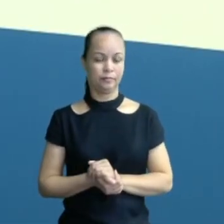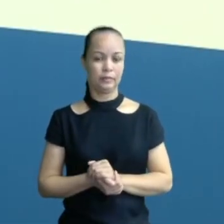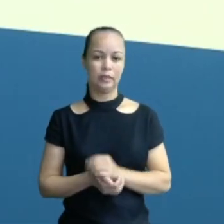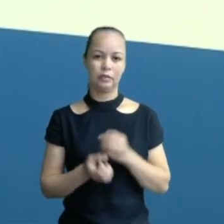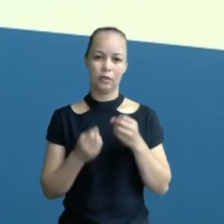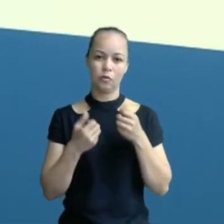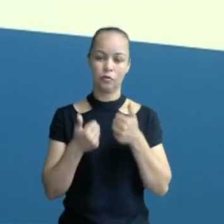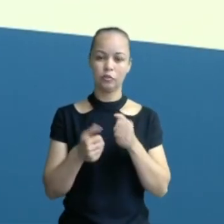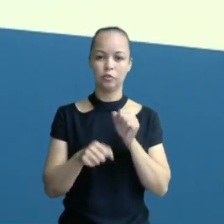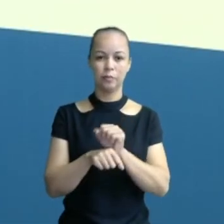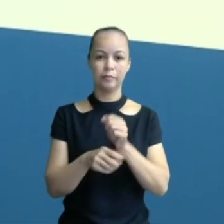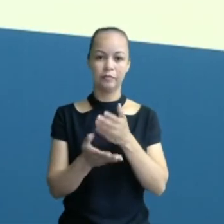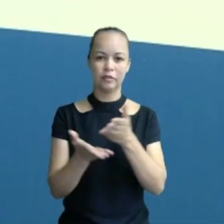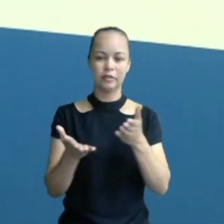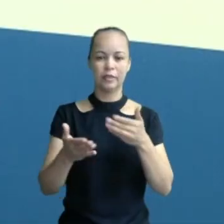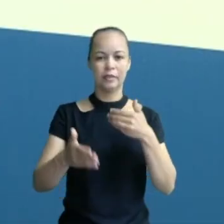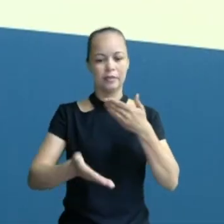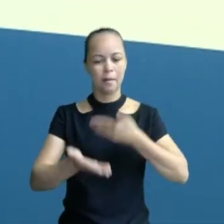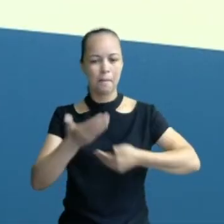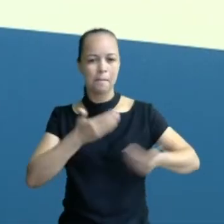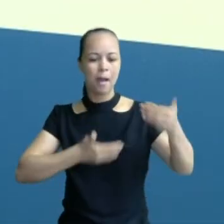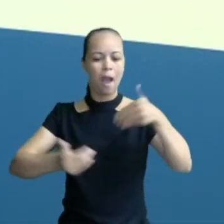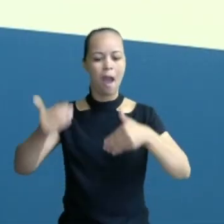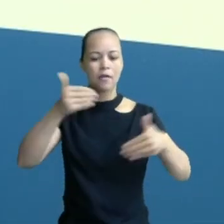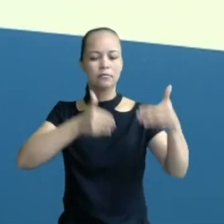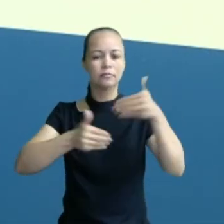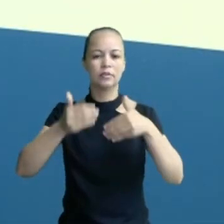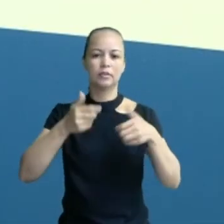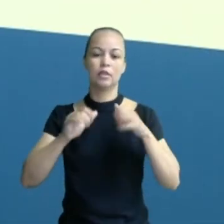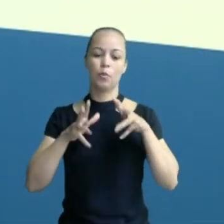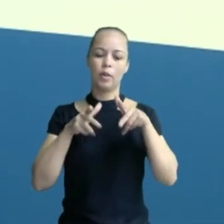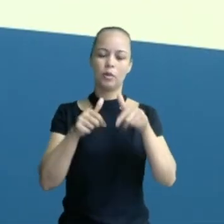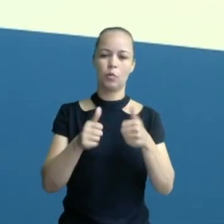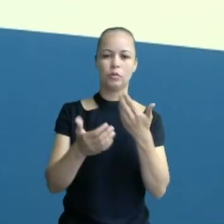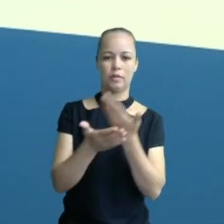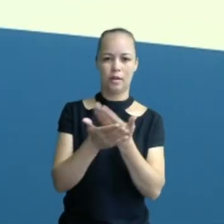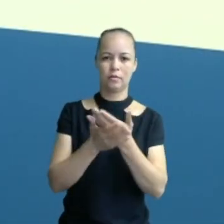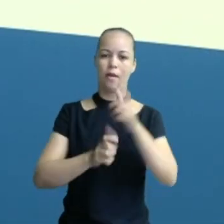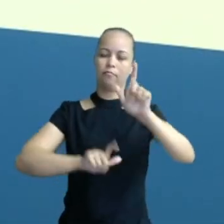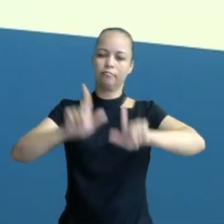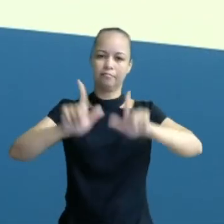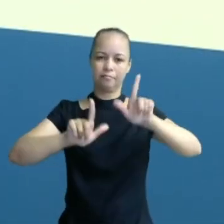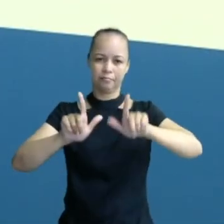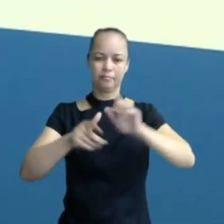com você nessa participação em todas as aulas da TV, tá